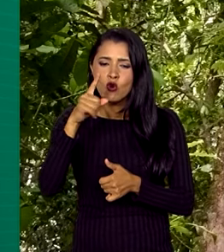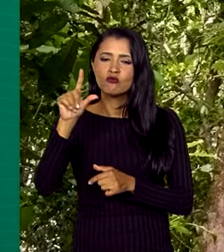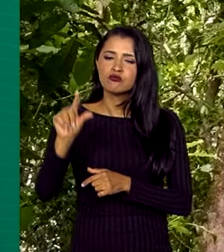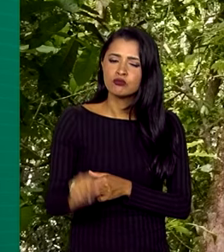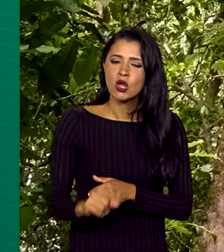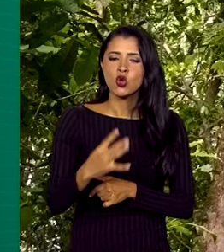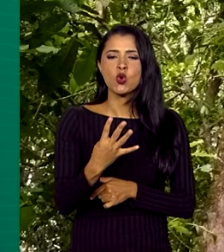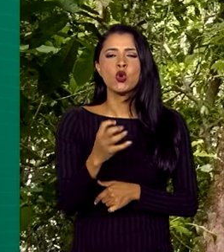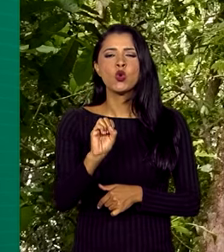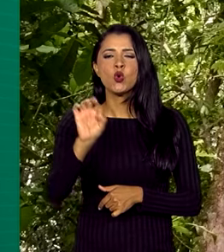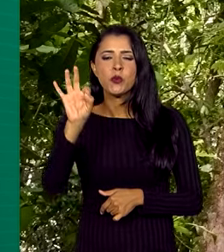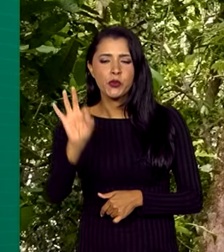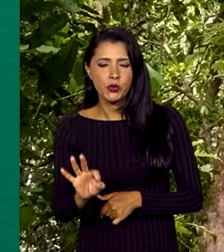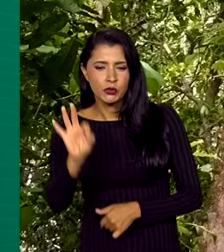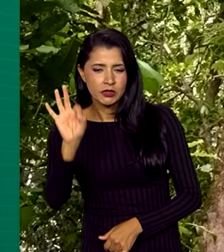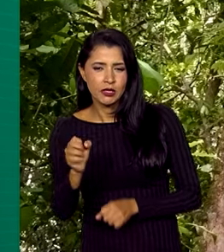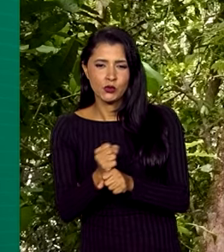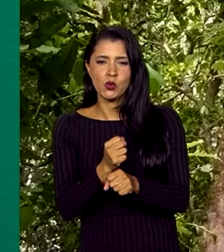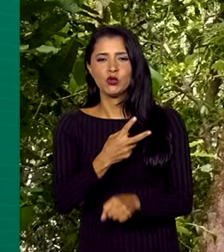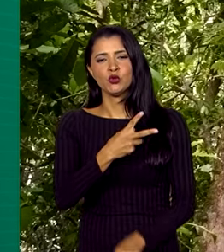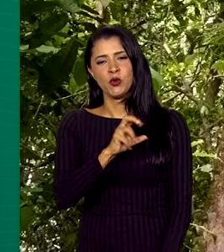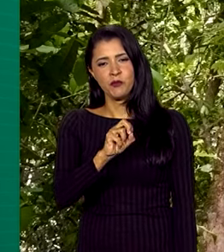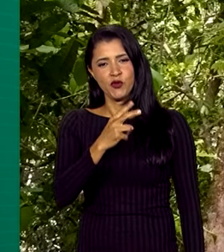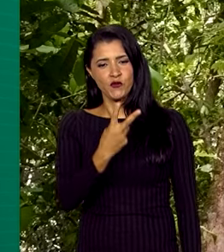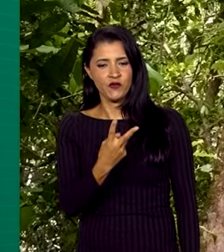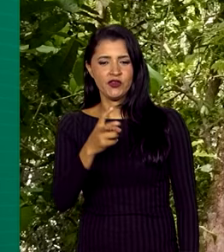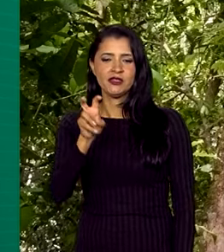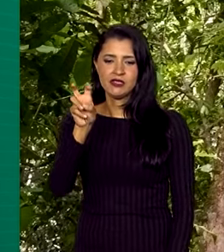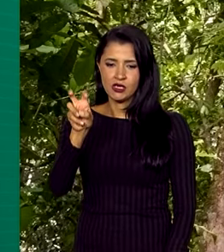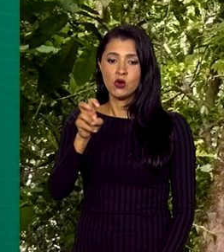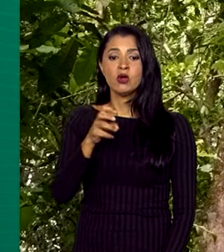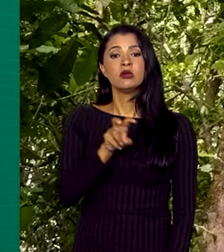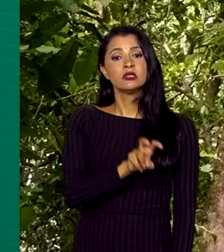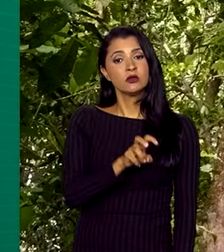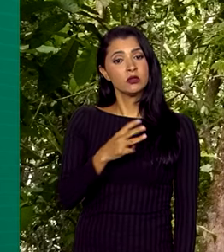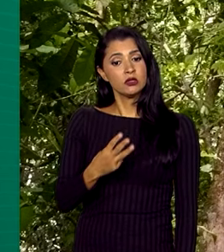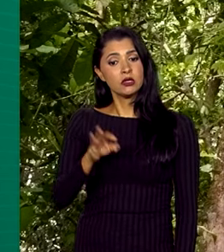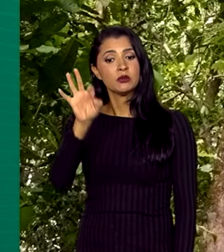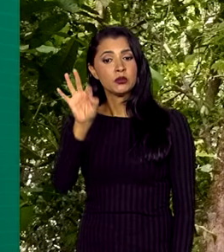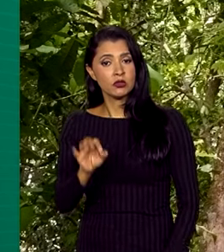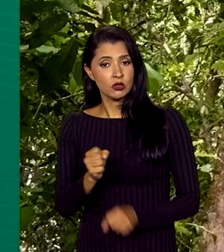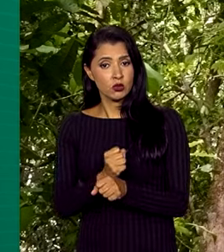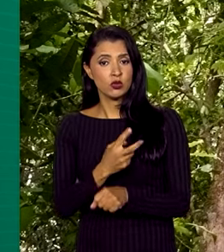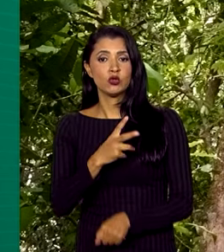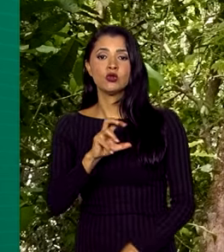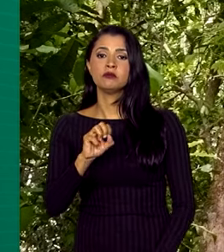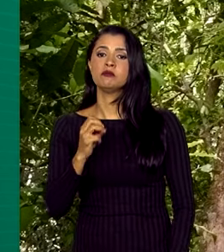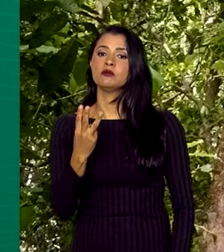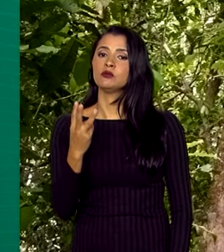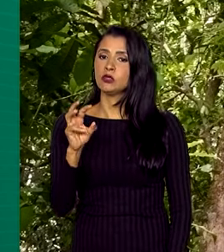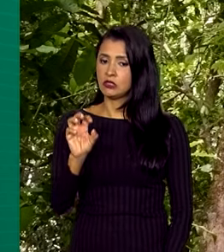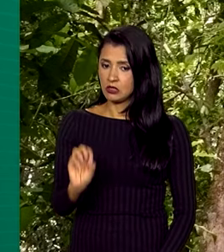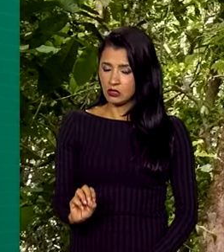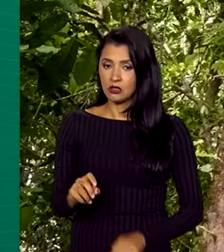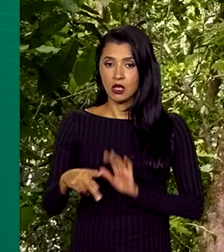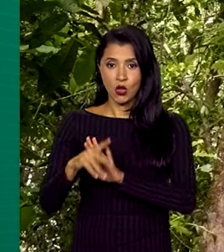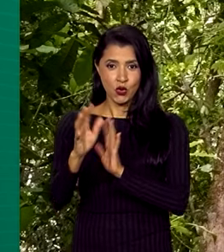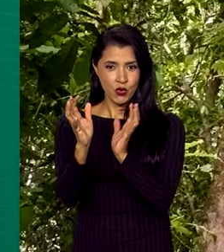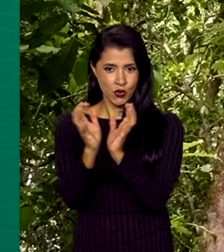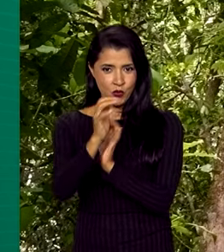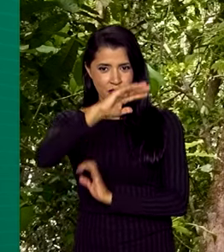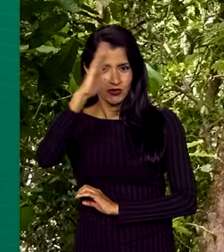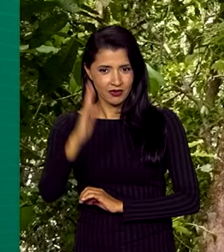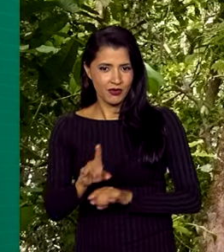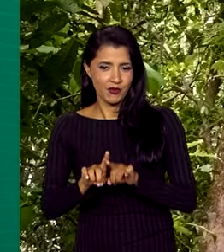de 48% em 2025 e 53% em 2030. A delegação brasileira também